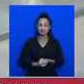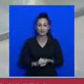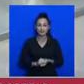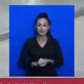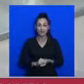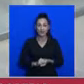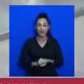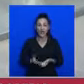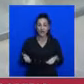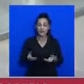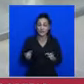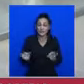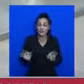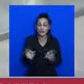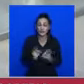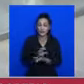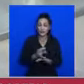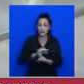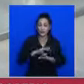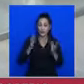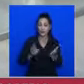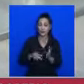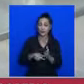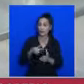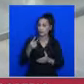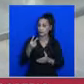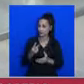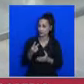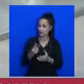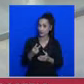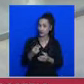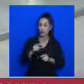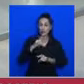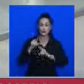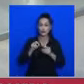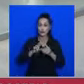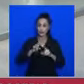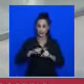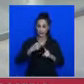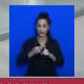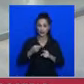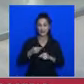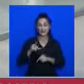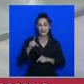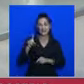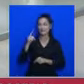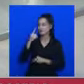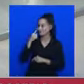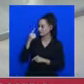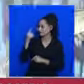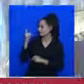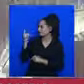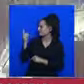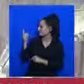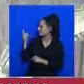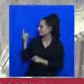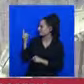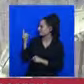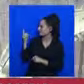E agora sim, tudo preparado para o nosso segundo globo, o sorteio da dupla cena. Bolas